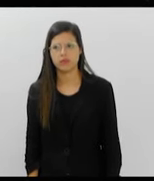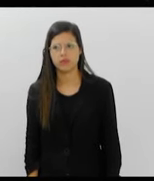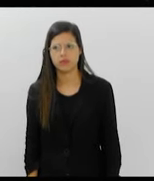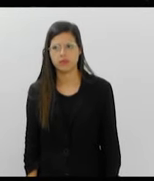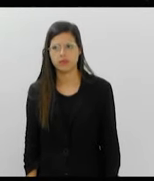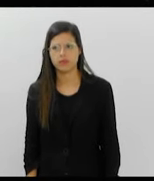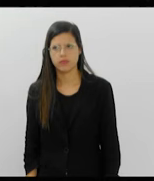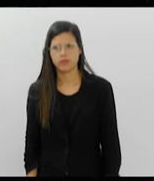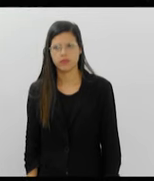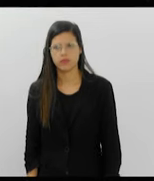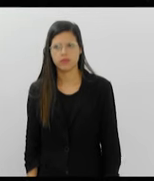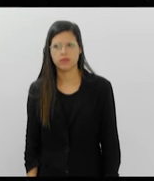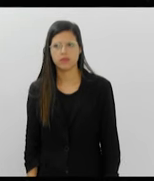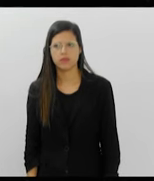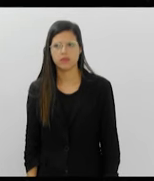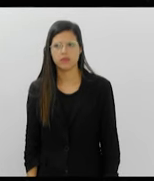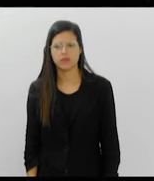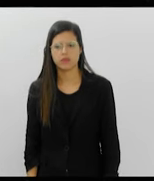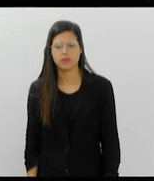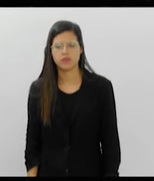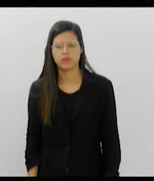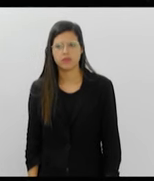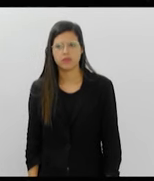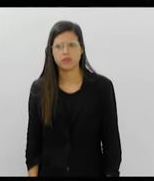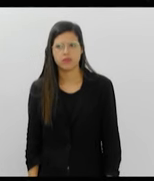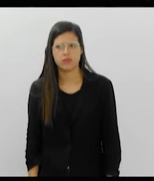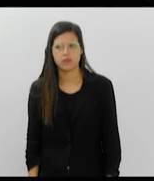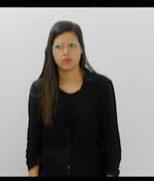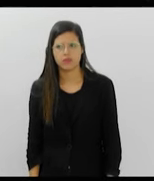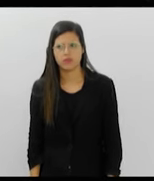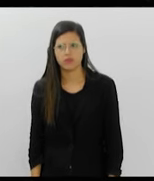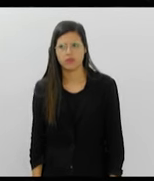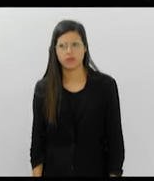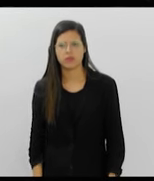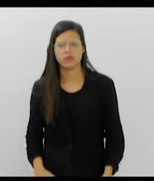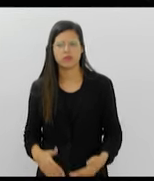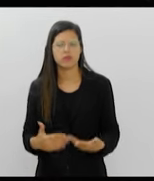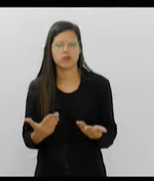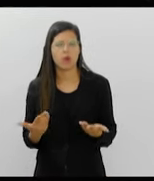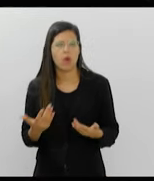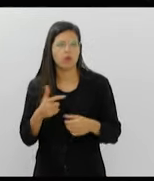o que fase nós estamos nesse Estado?